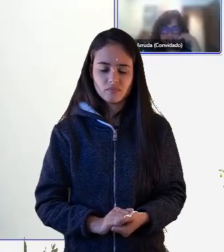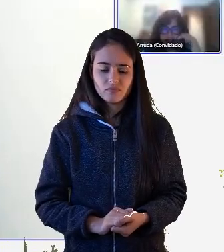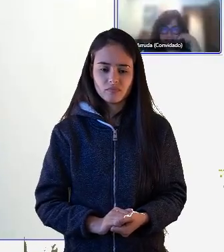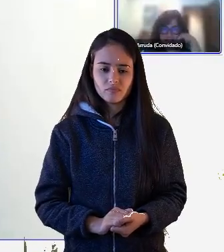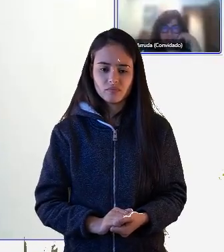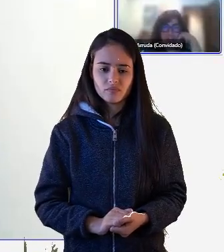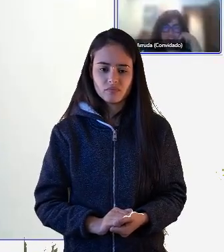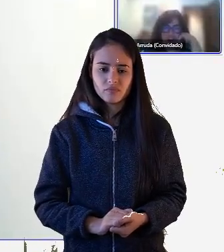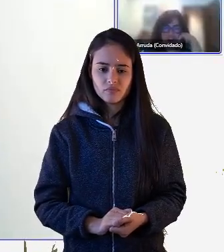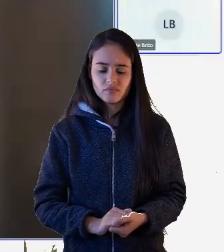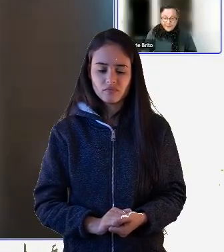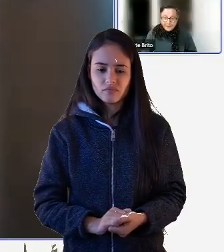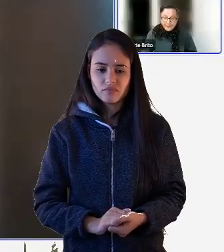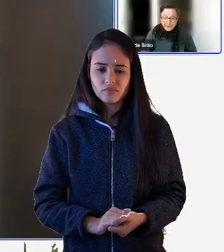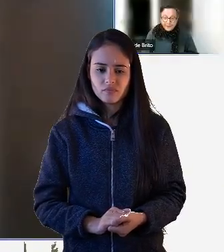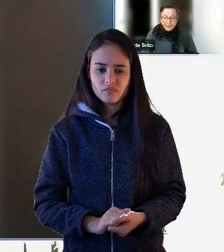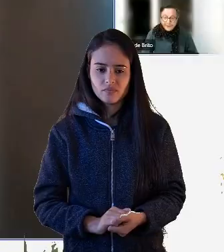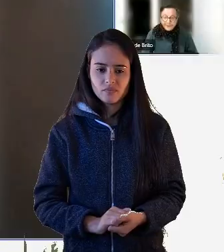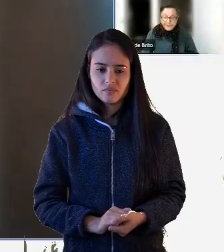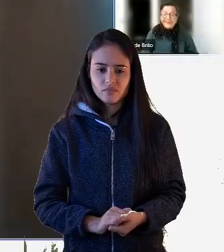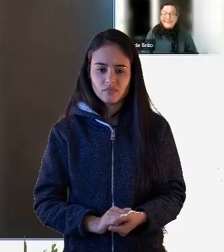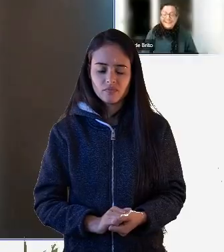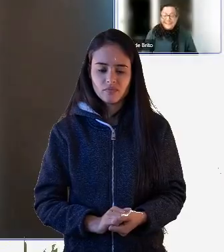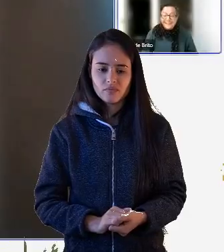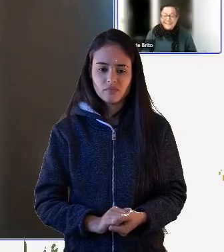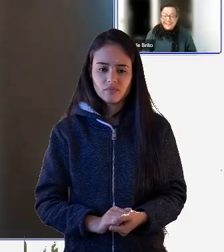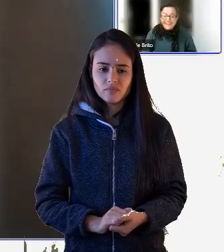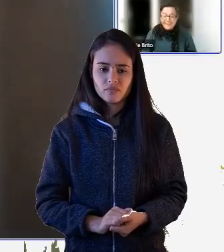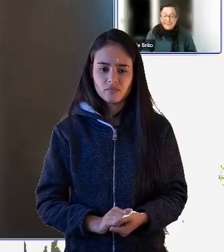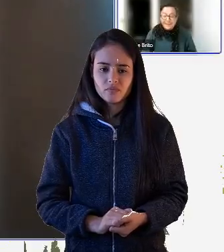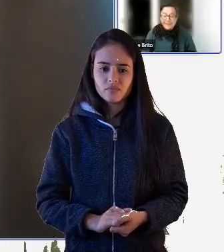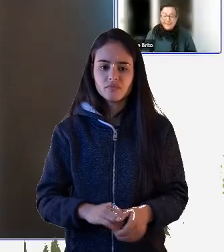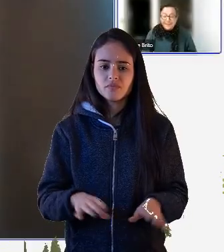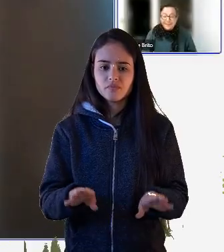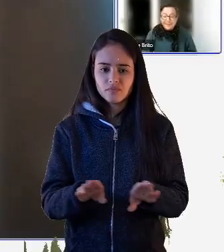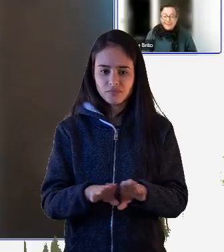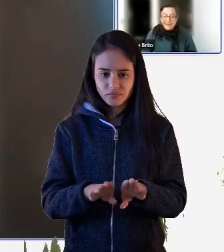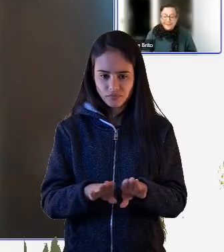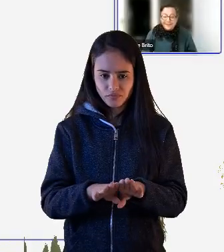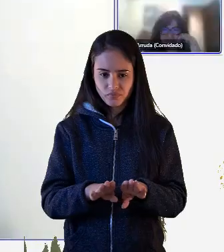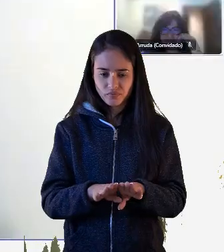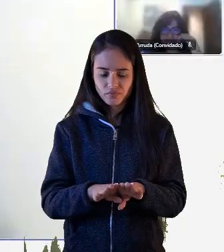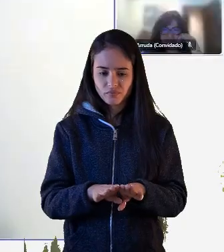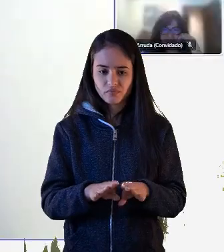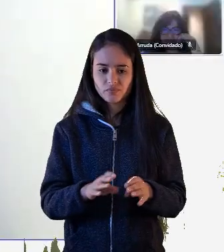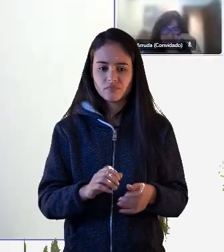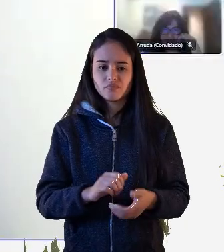foi todo mundo, um monte de gente que eu conheço, inclusive. Sim, Daniela, um bocado de gente, né?